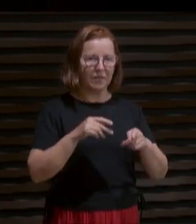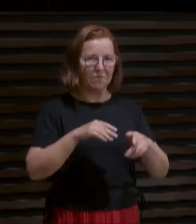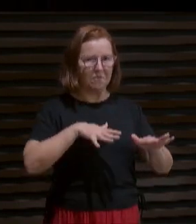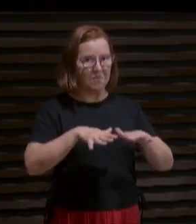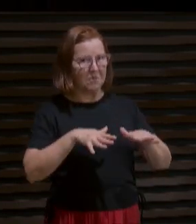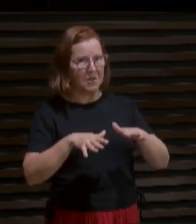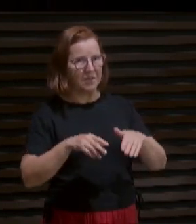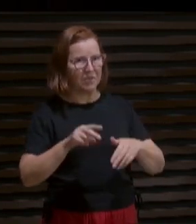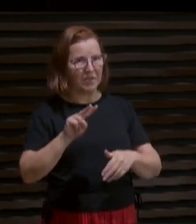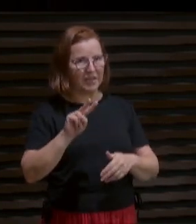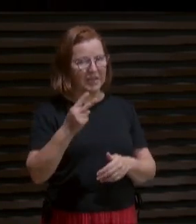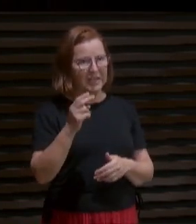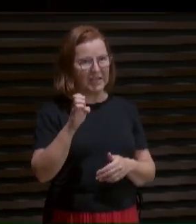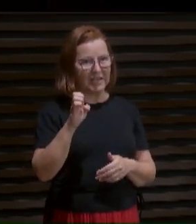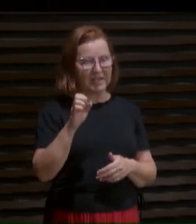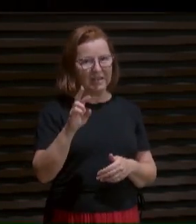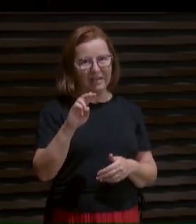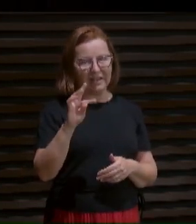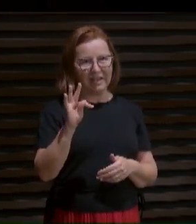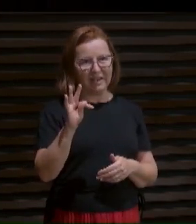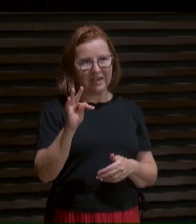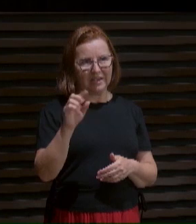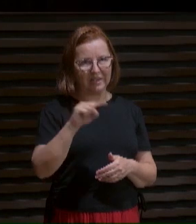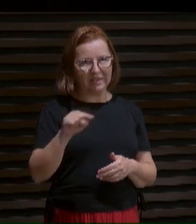Hertz do planeta Terra. Até